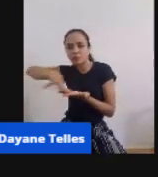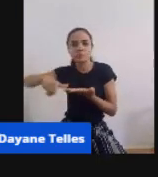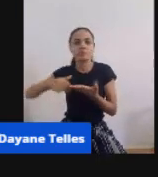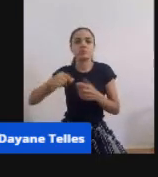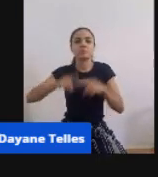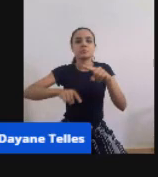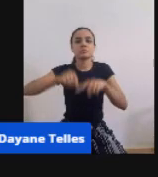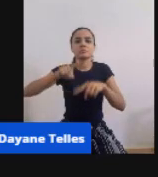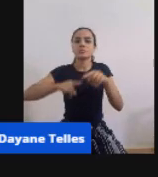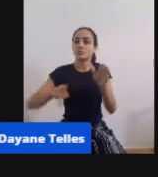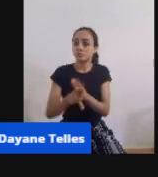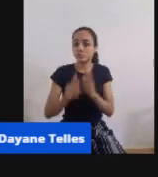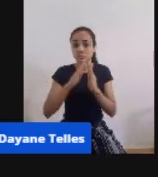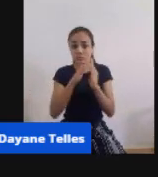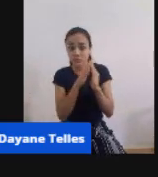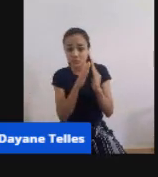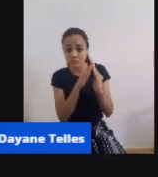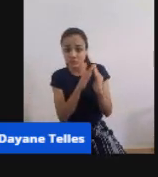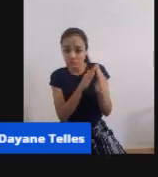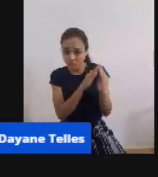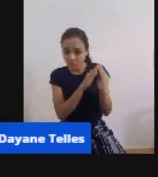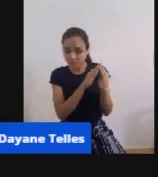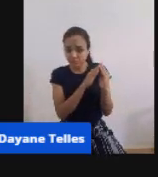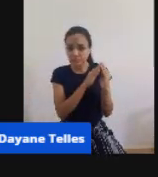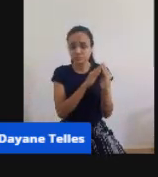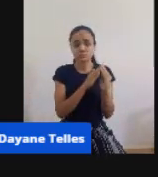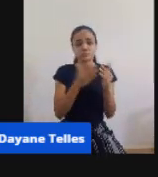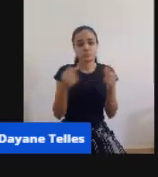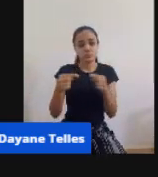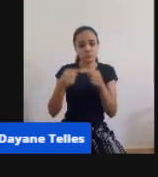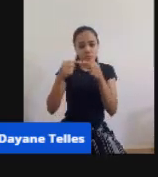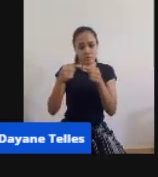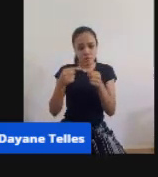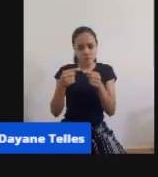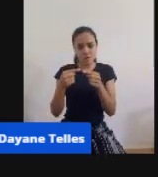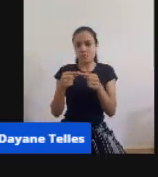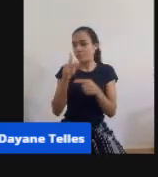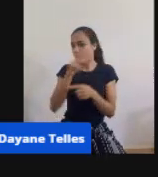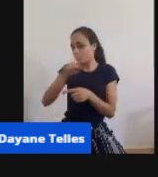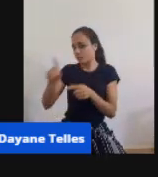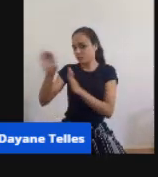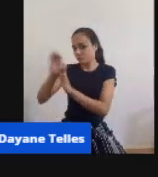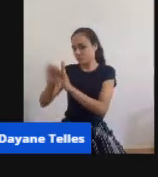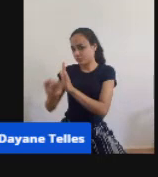acordo de como o professor desenvolve o conteúdo abordado.